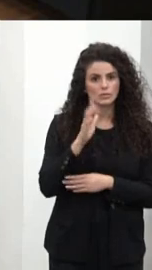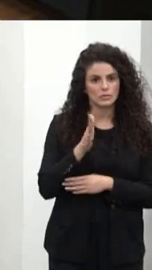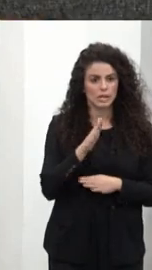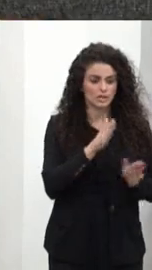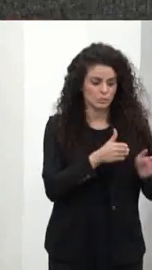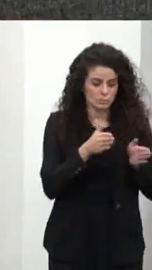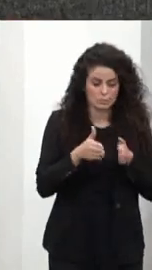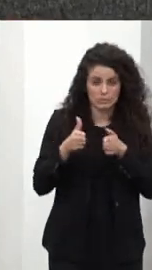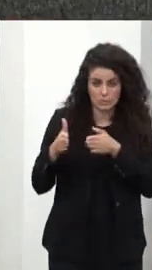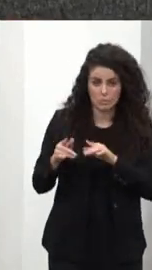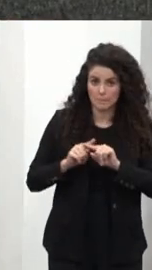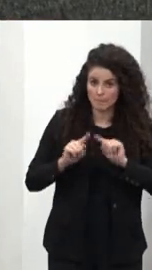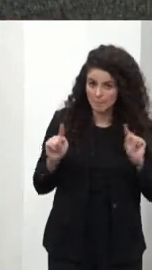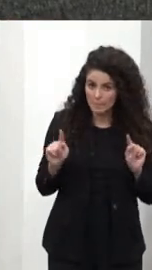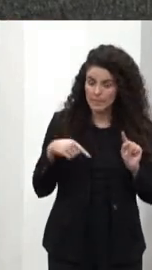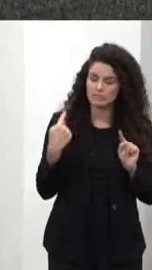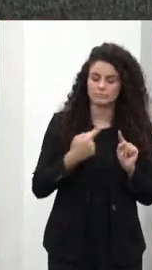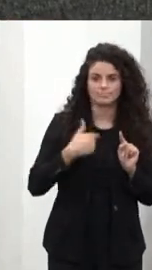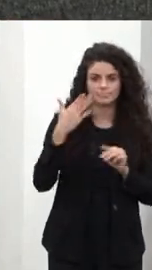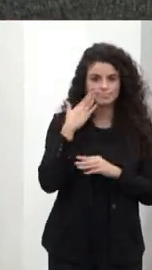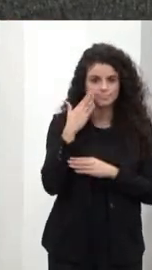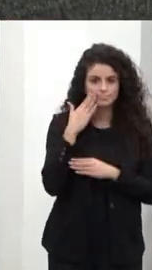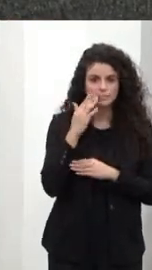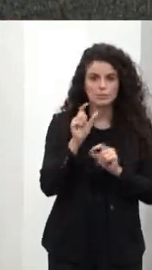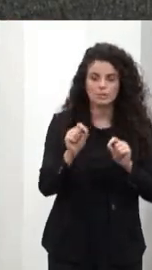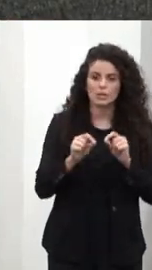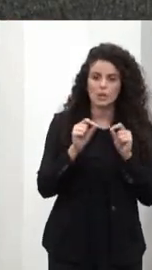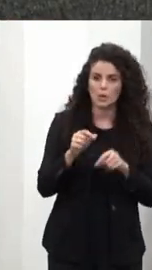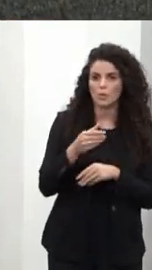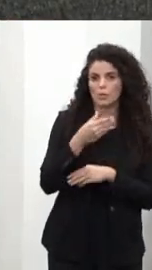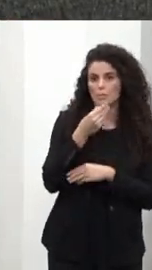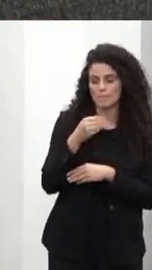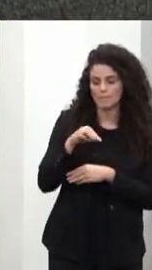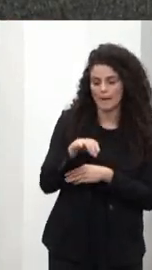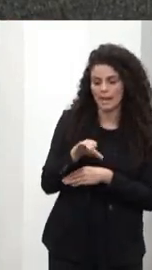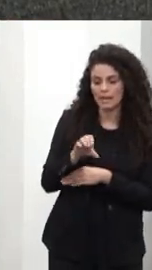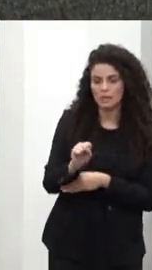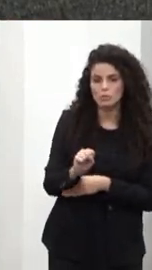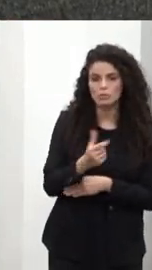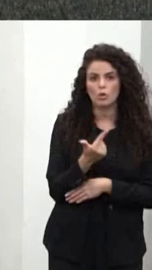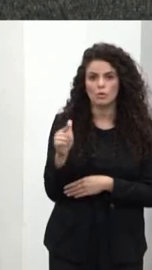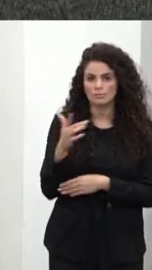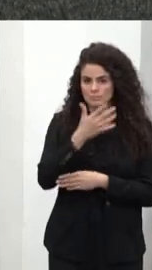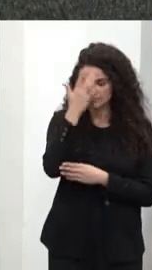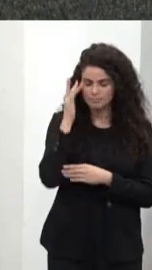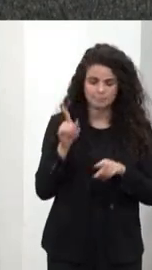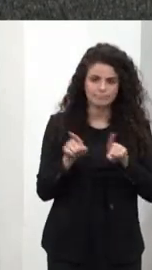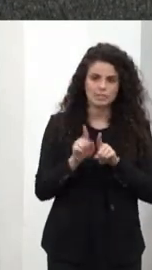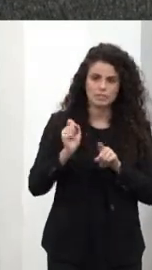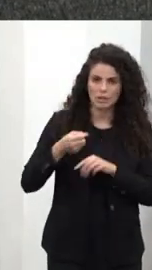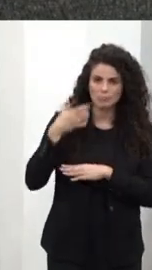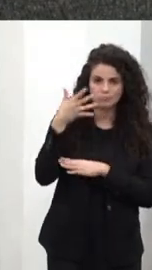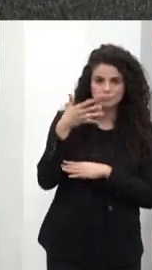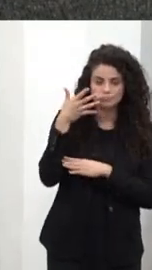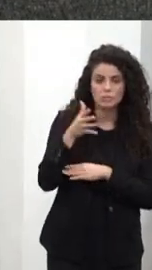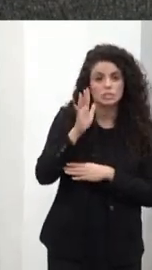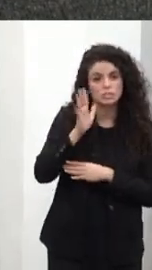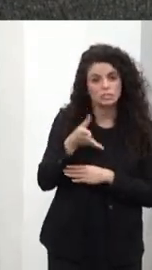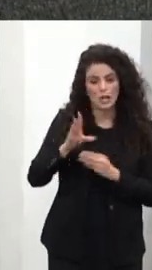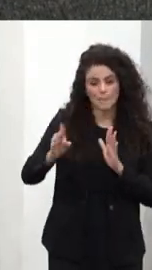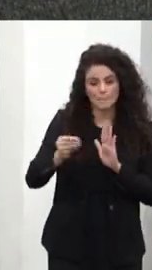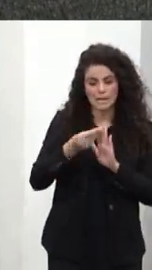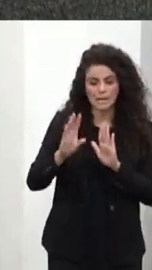né então Essas manifestações foram colocadas pelo Marcos pelo Ataíde por outras pessoas que ela já sejam consideradas